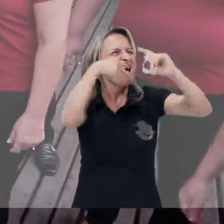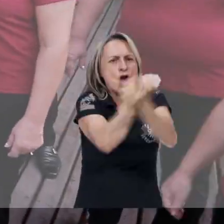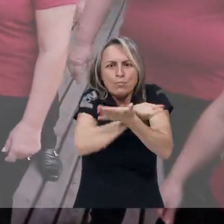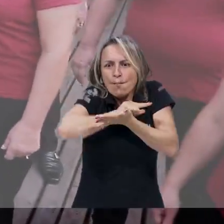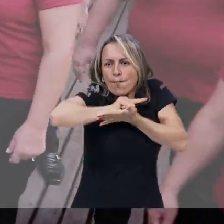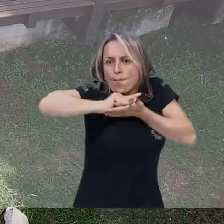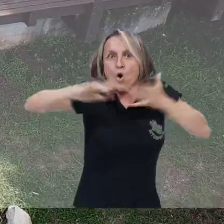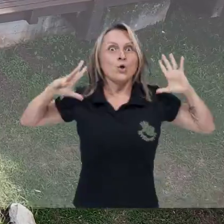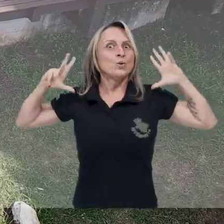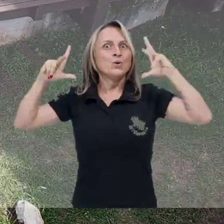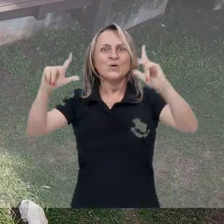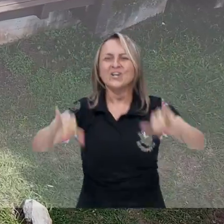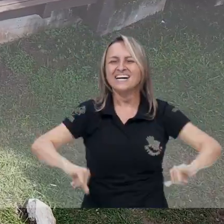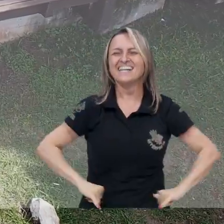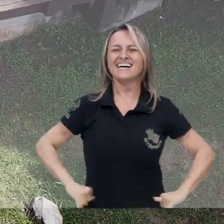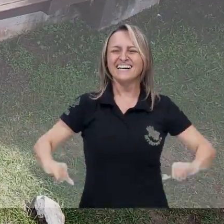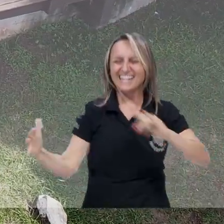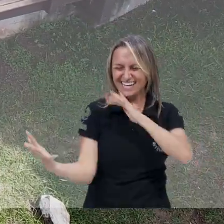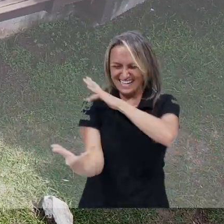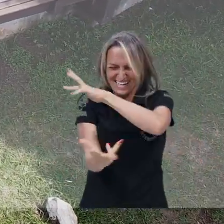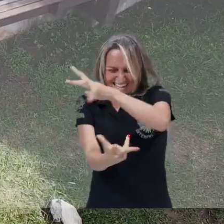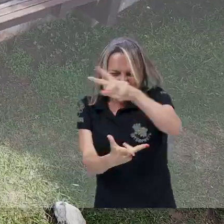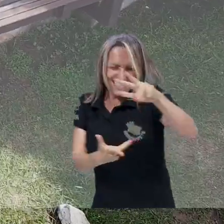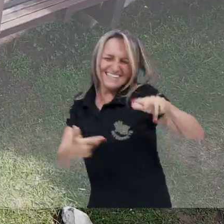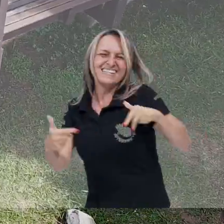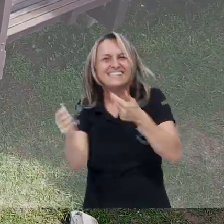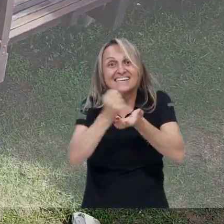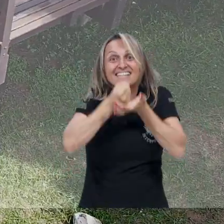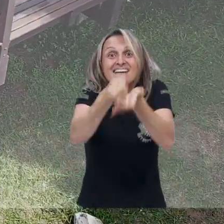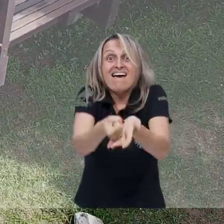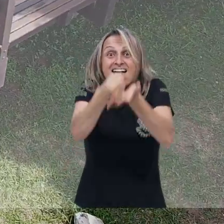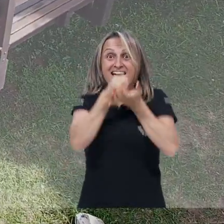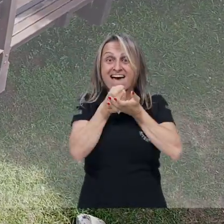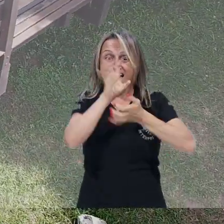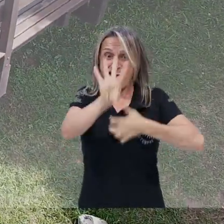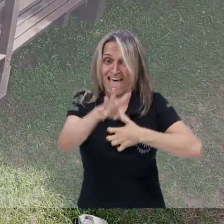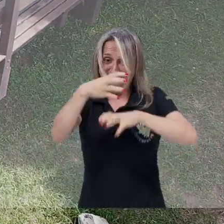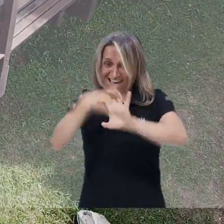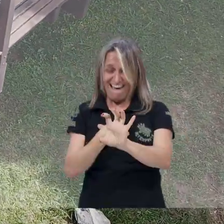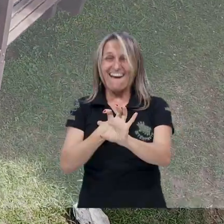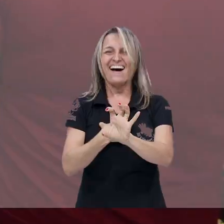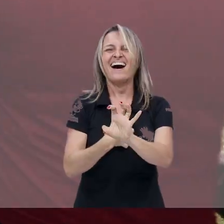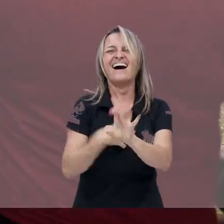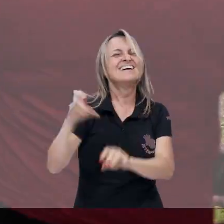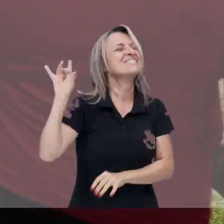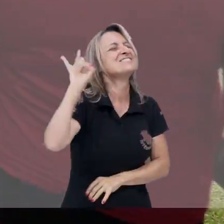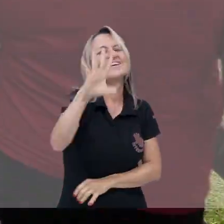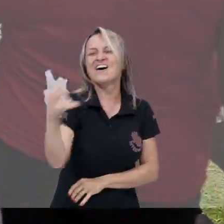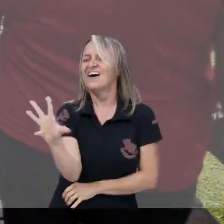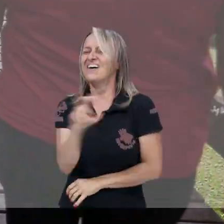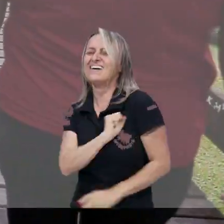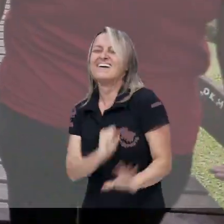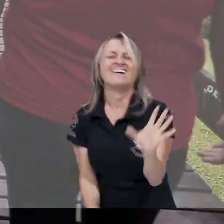do mundo Pra trazer perdão E dividir o pão Só o